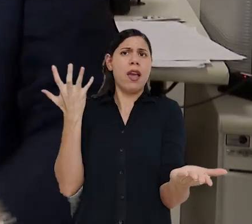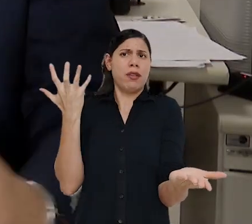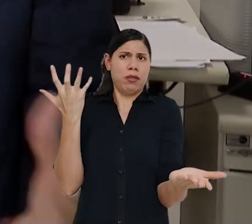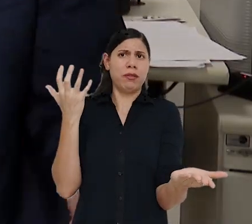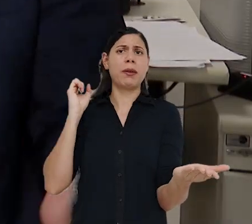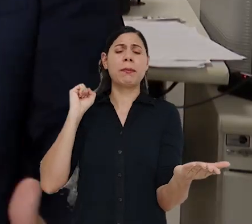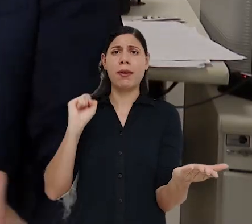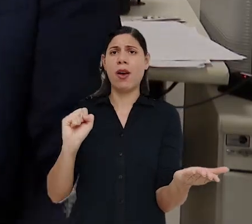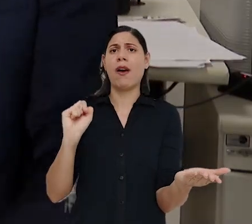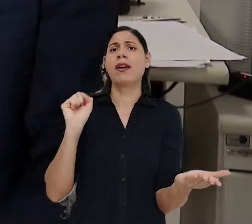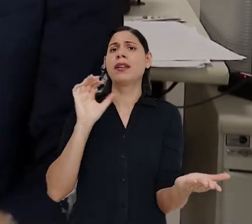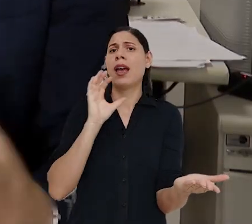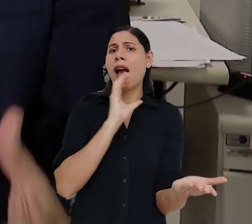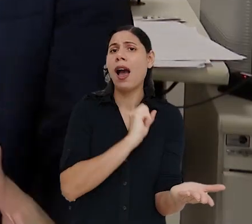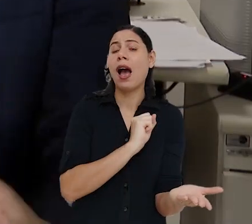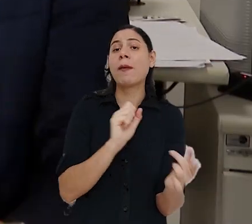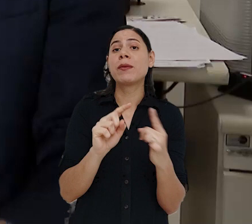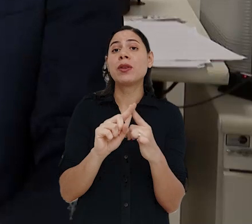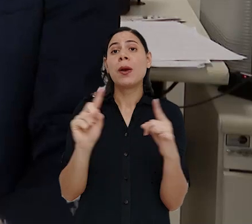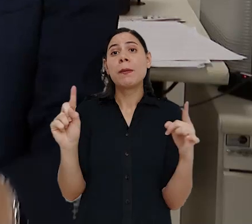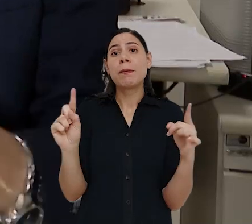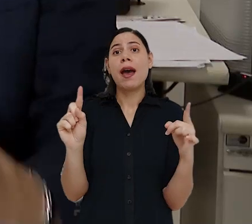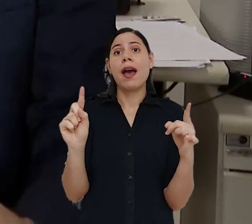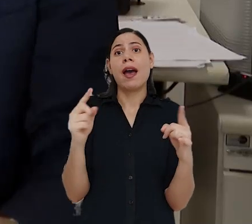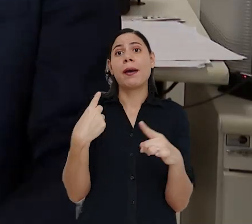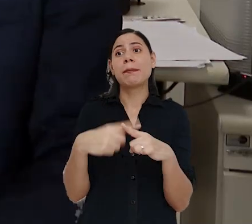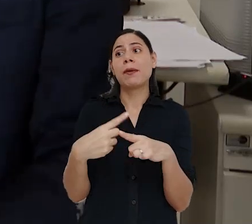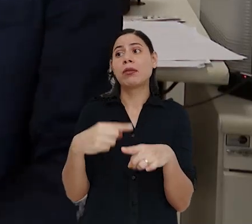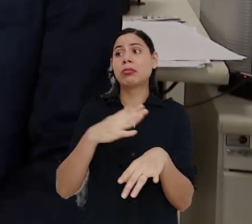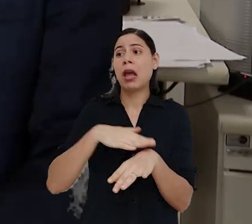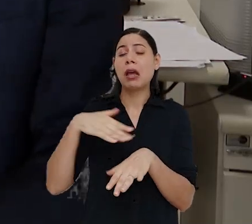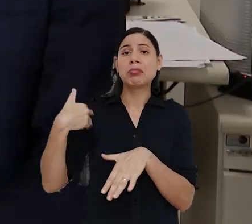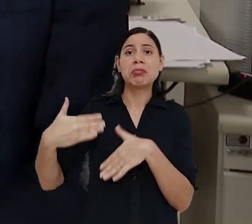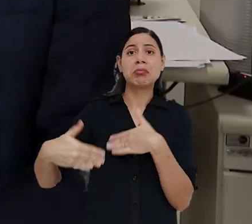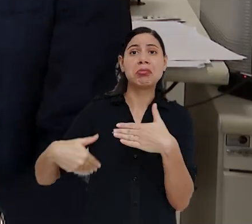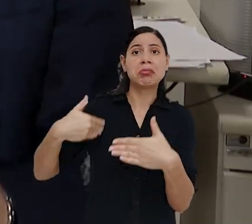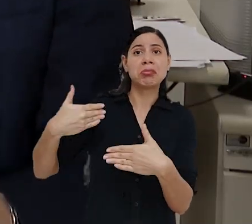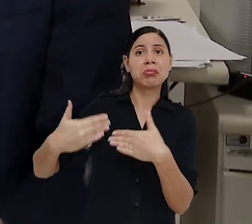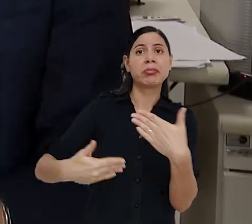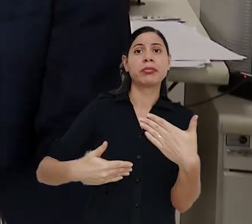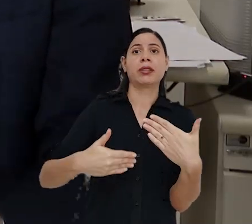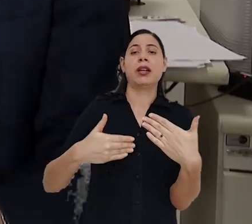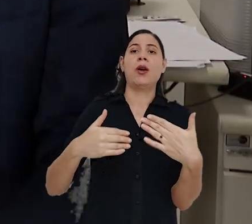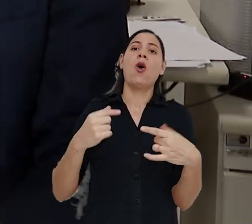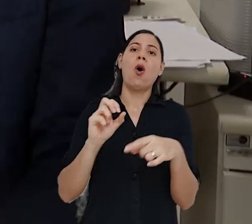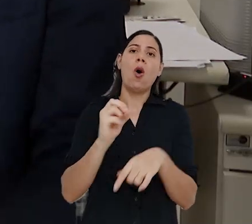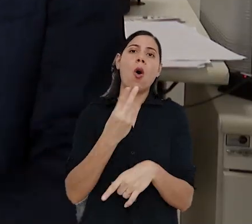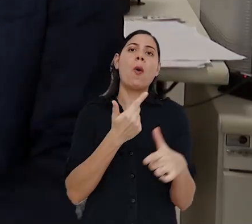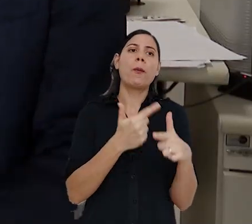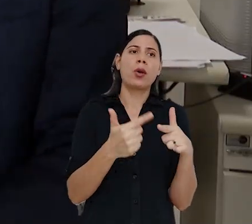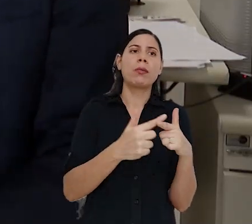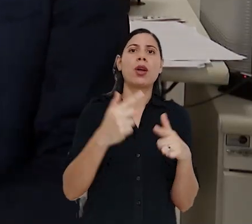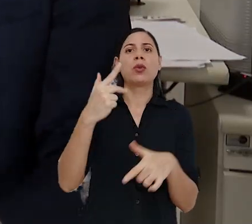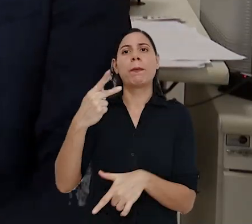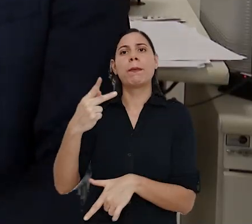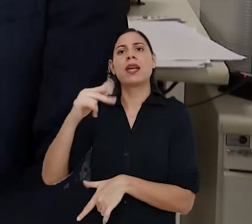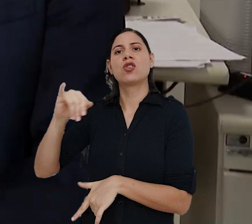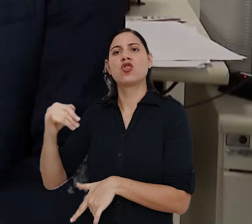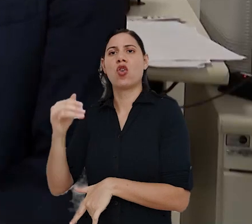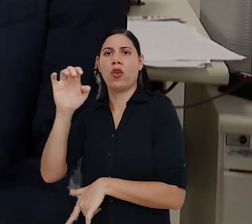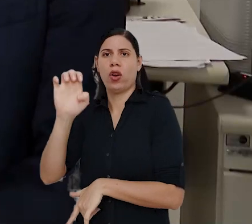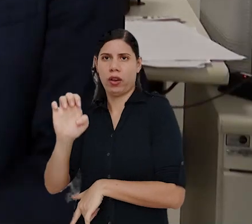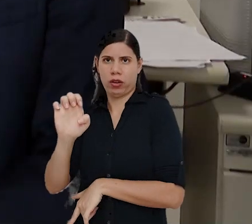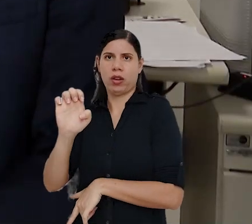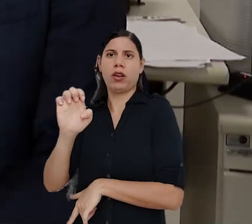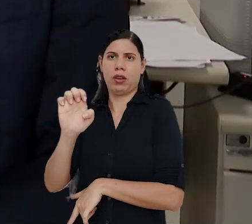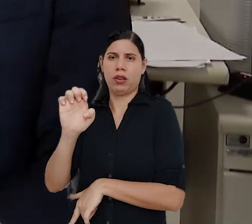estar resolvidos, mas por dificuldade do PJE, que é o processo